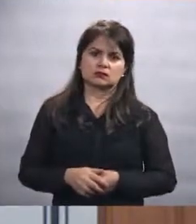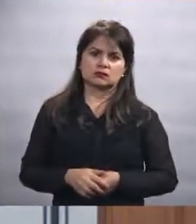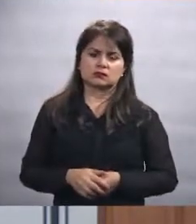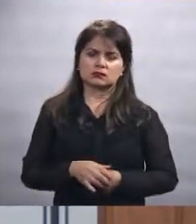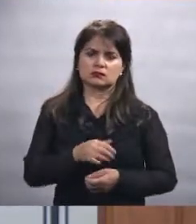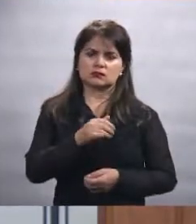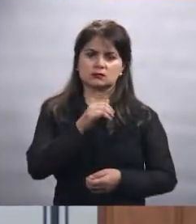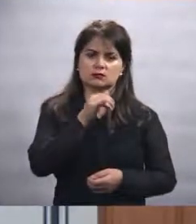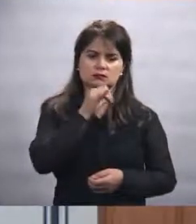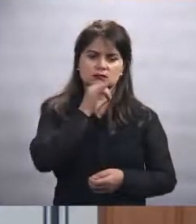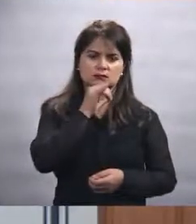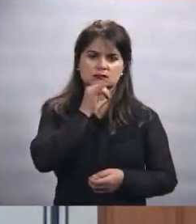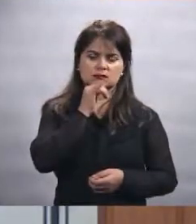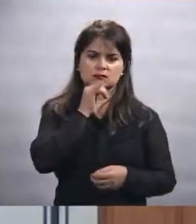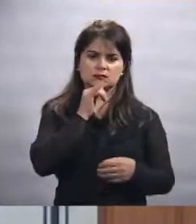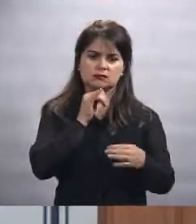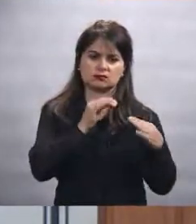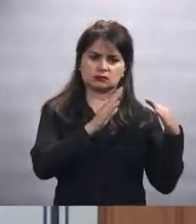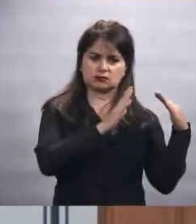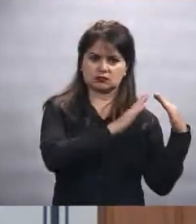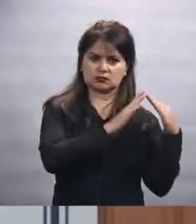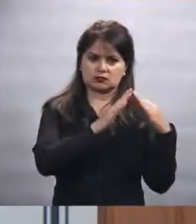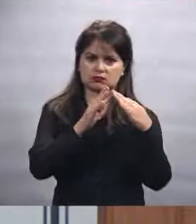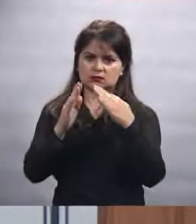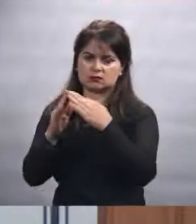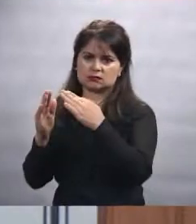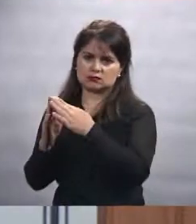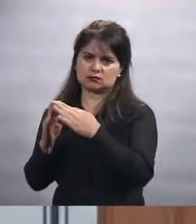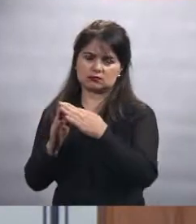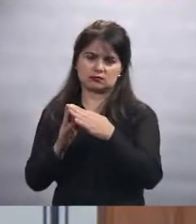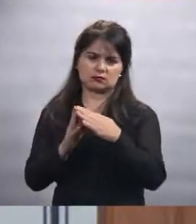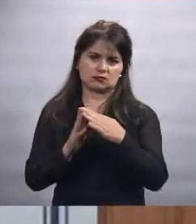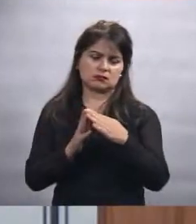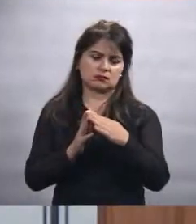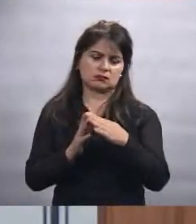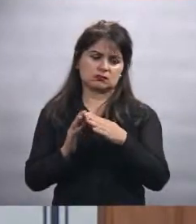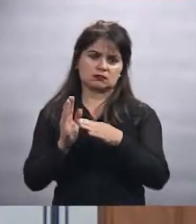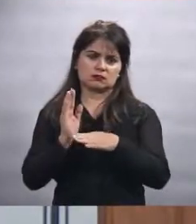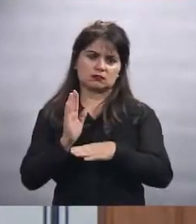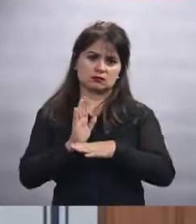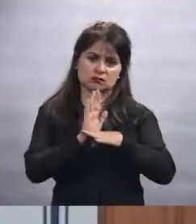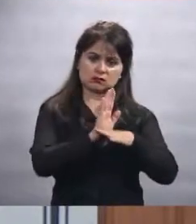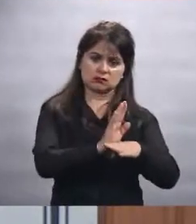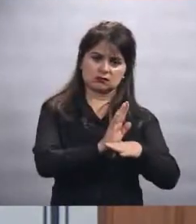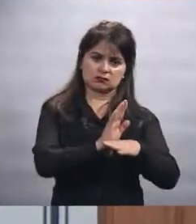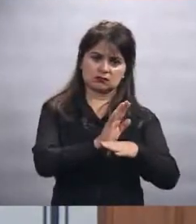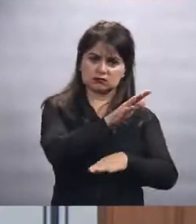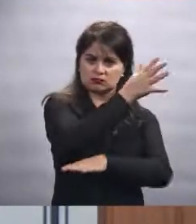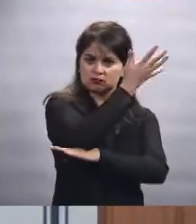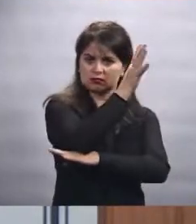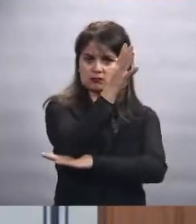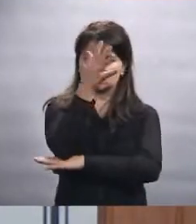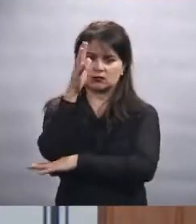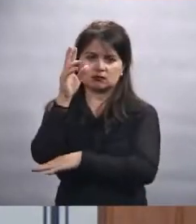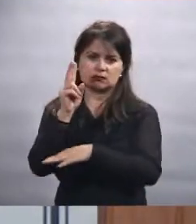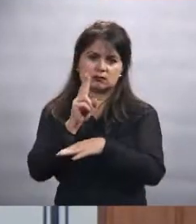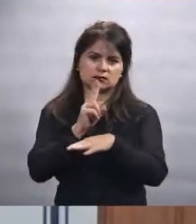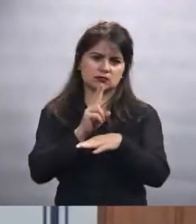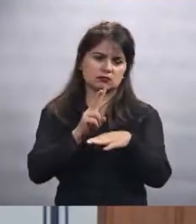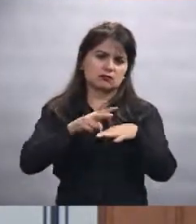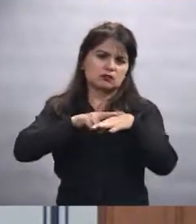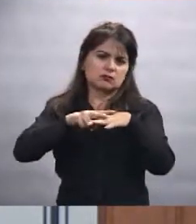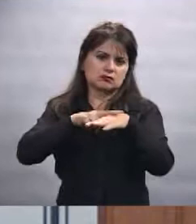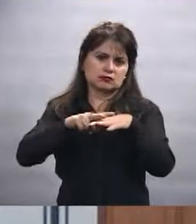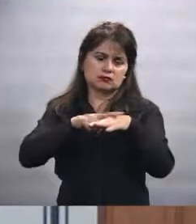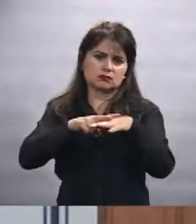essas ações no seu imóvel, é previsto desconto no IPTU em imóveis que tenham